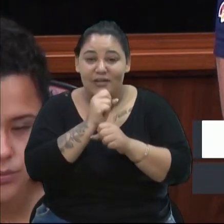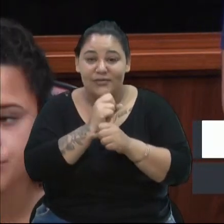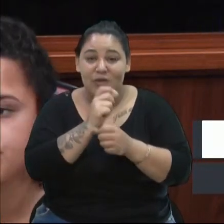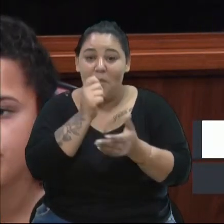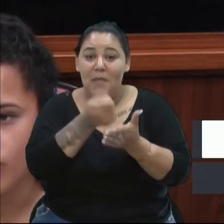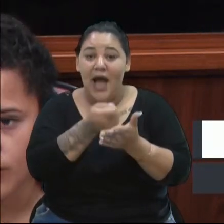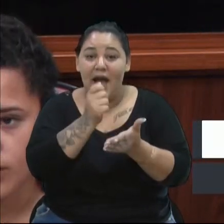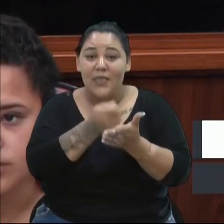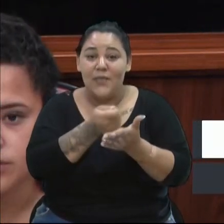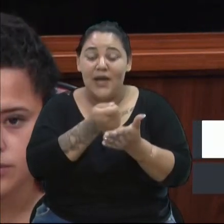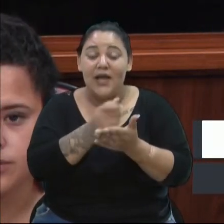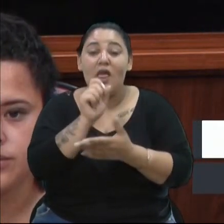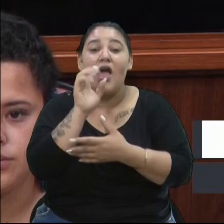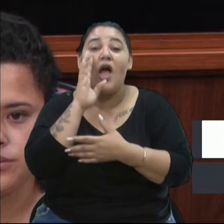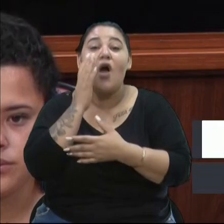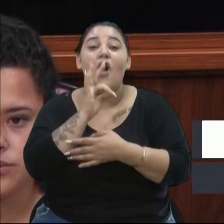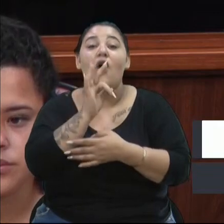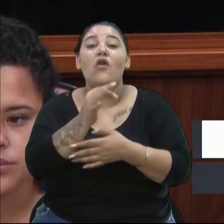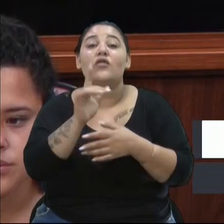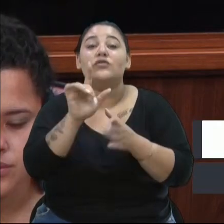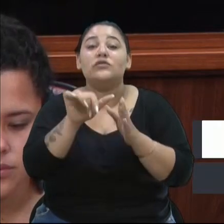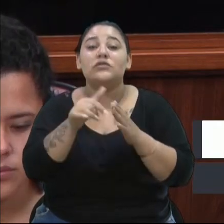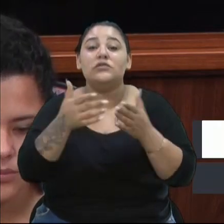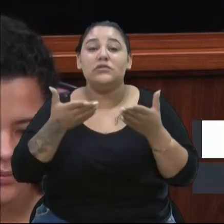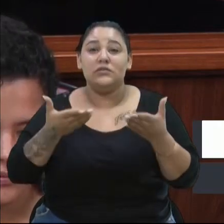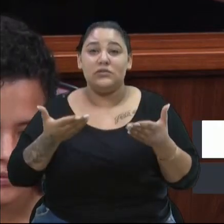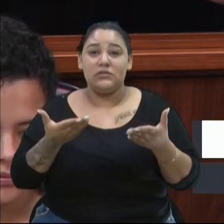20 anos, e aí o que acontece?